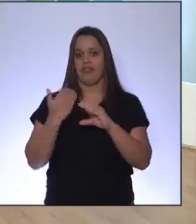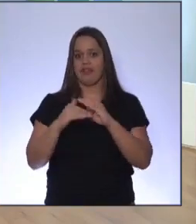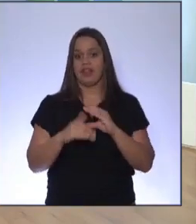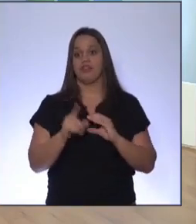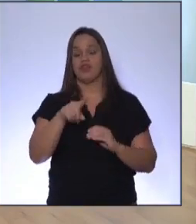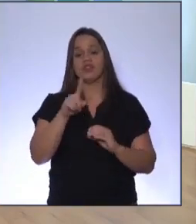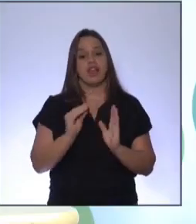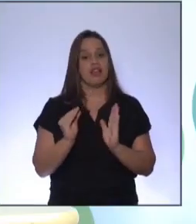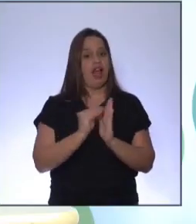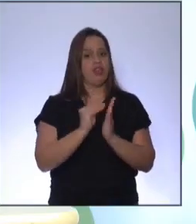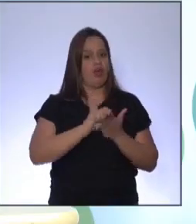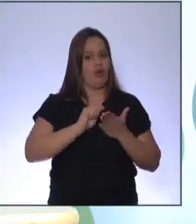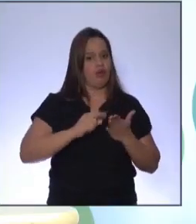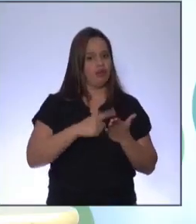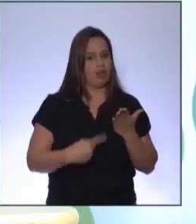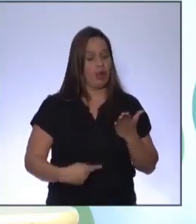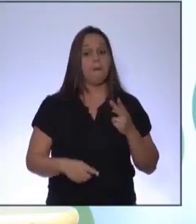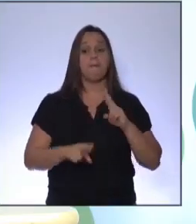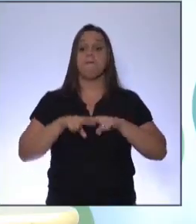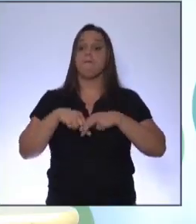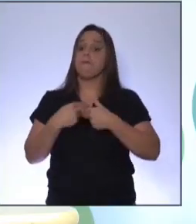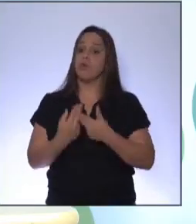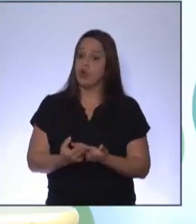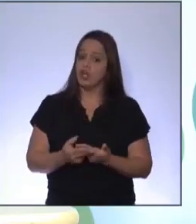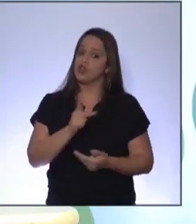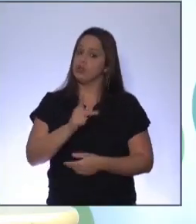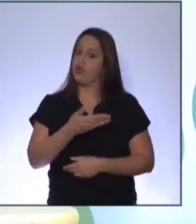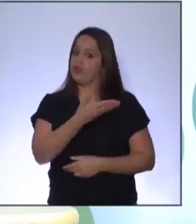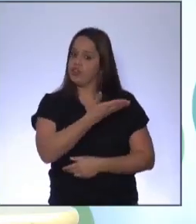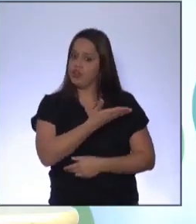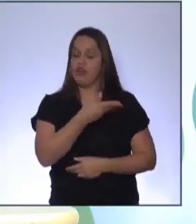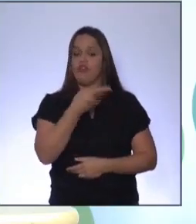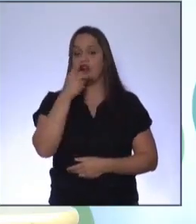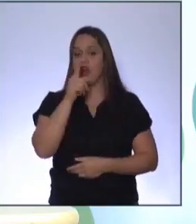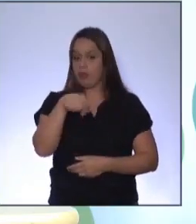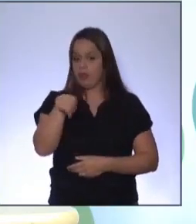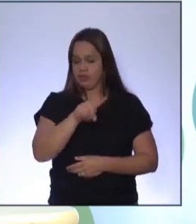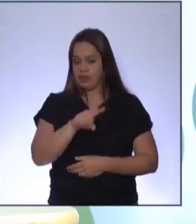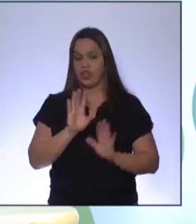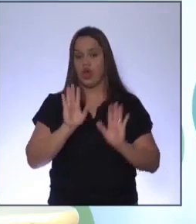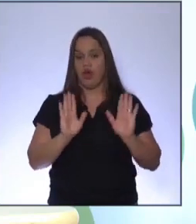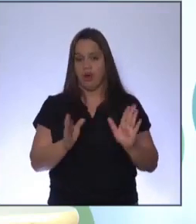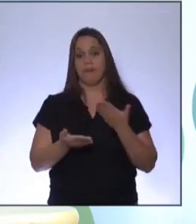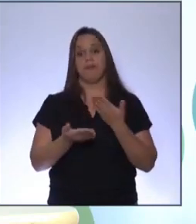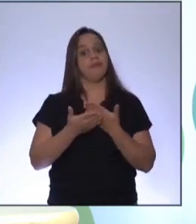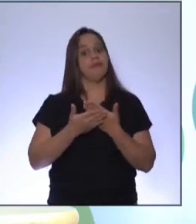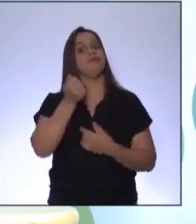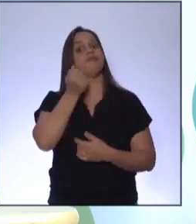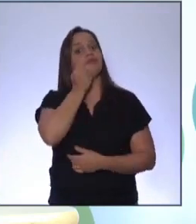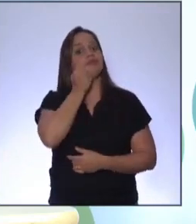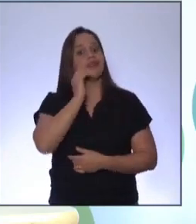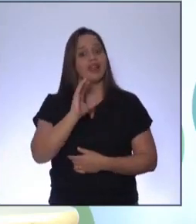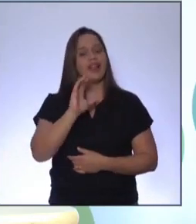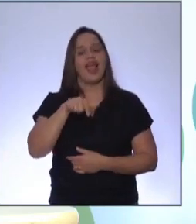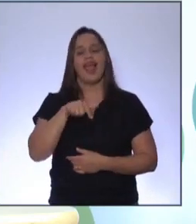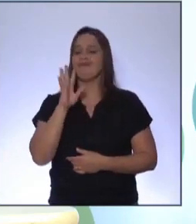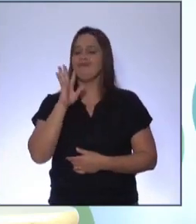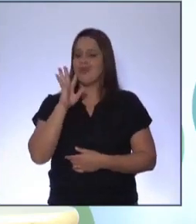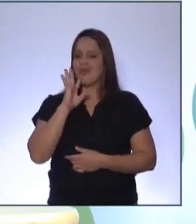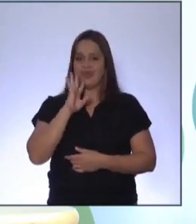caderno. Por isso que o professor Robson falou para vocês, né? Na aula de ciência, é uma aula bem bacana, porque